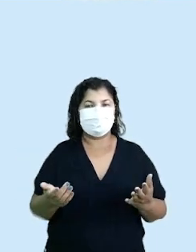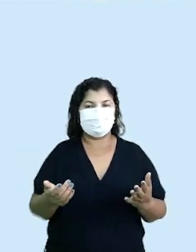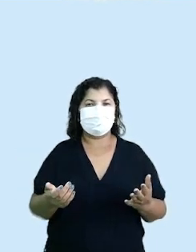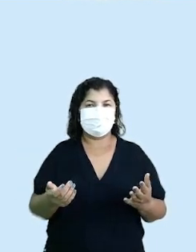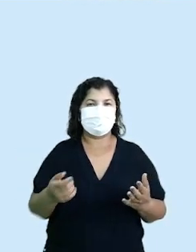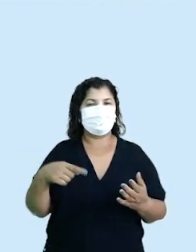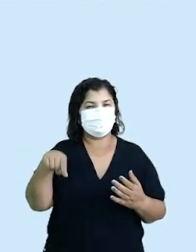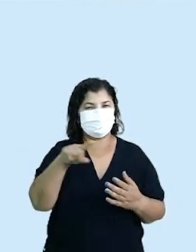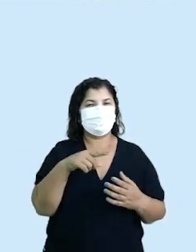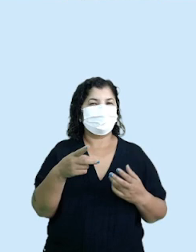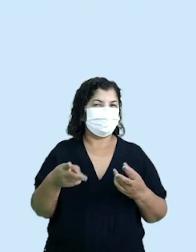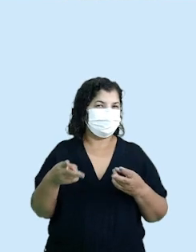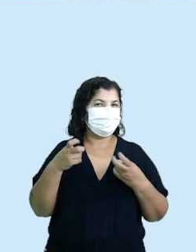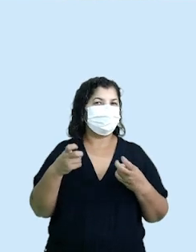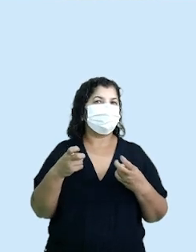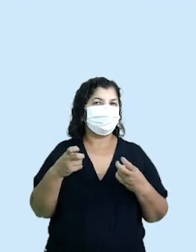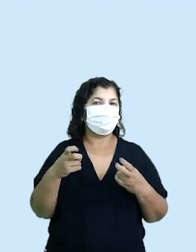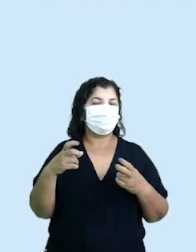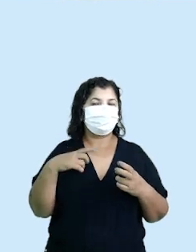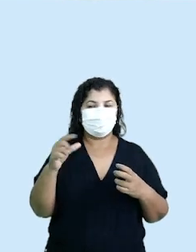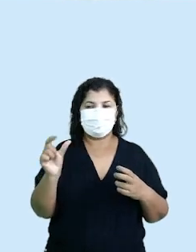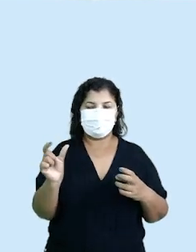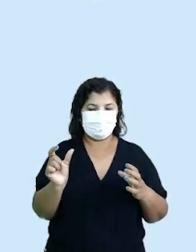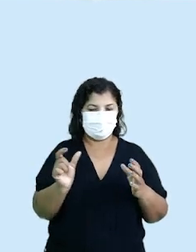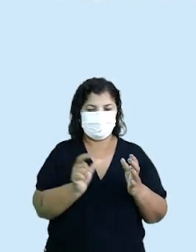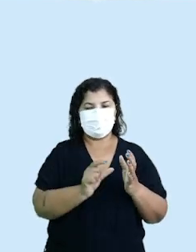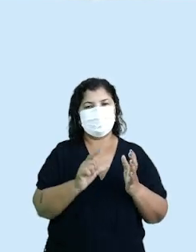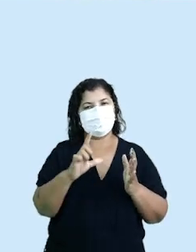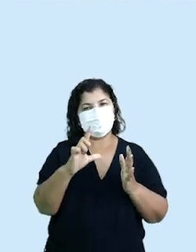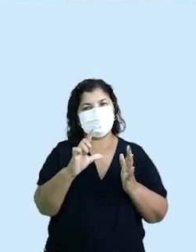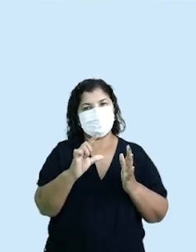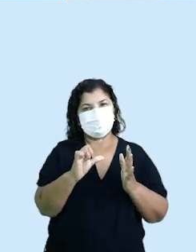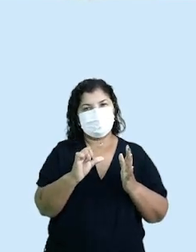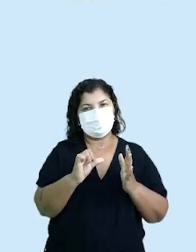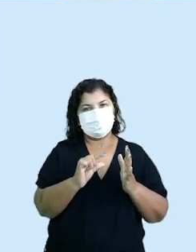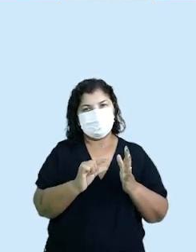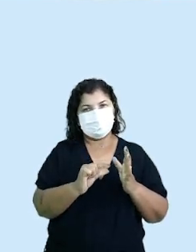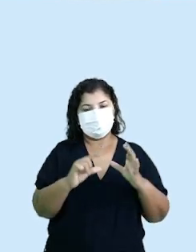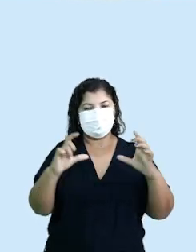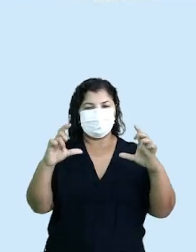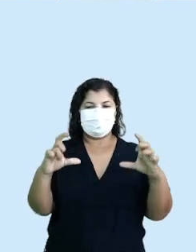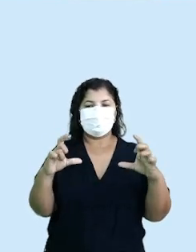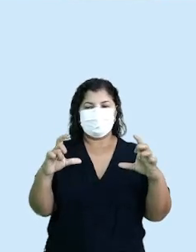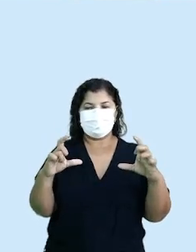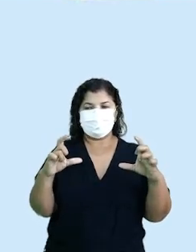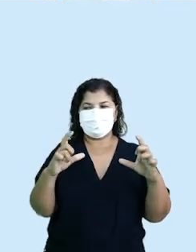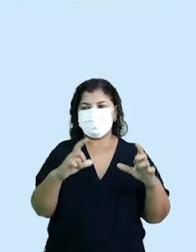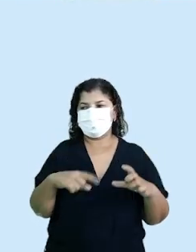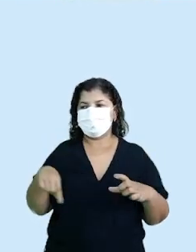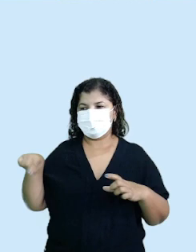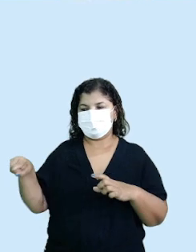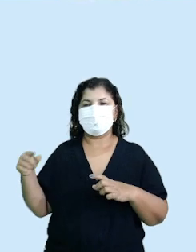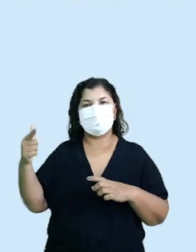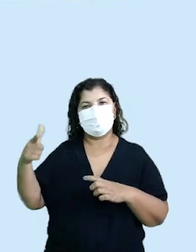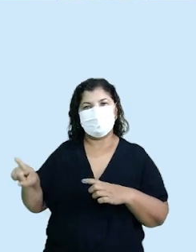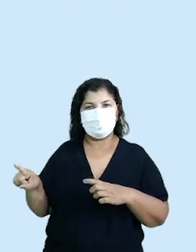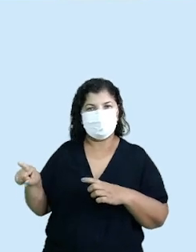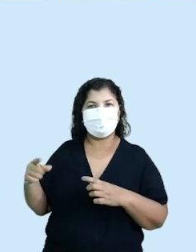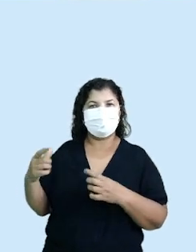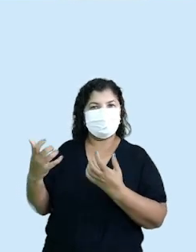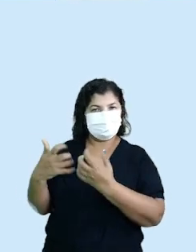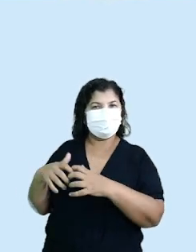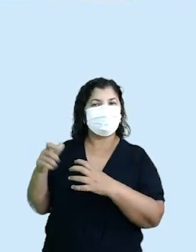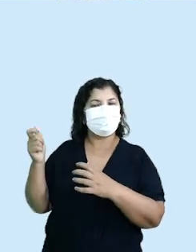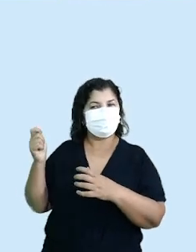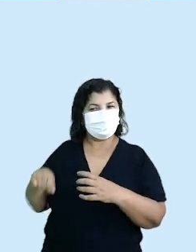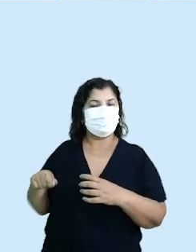tenha observado que uma pilha que não funciona mais no equipamento, quando você transfere para outro equipamento, ele ainda funciona por algum tempo.